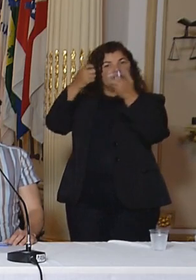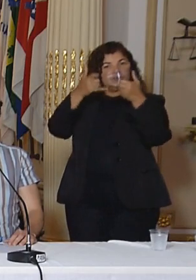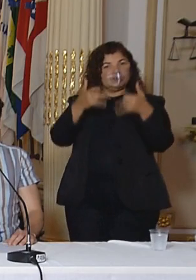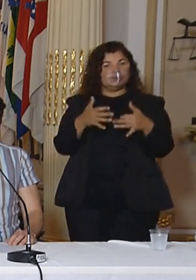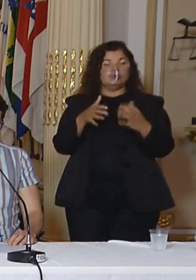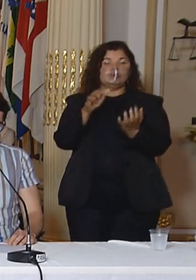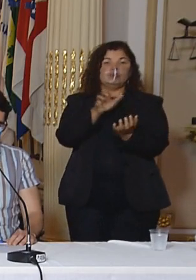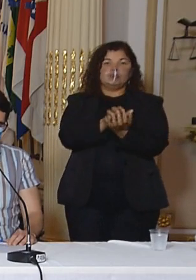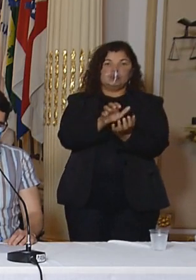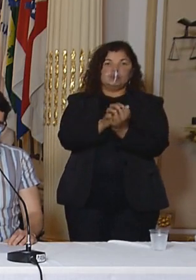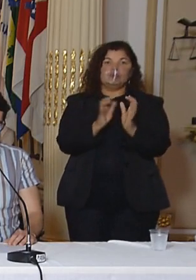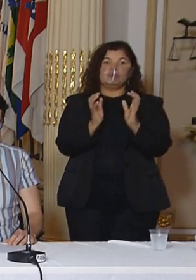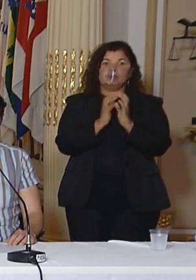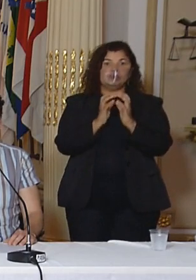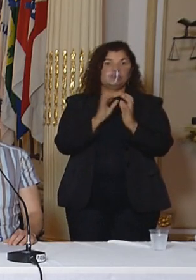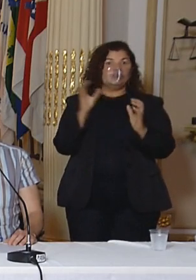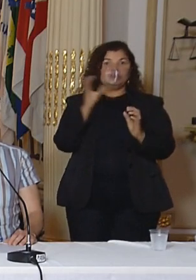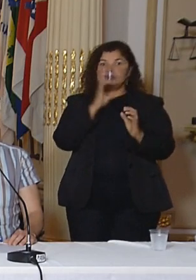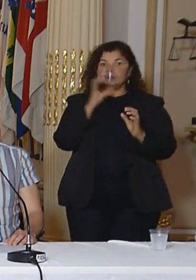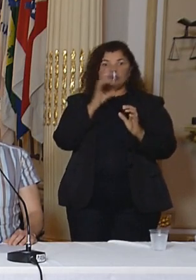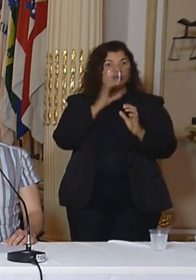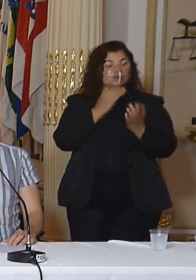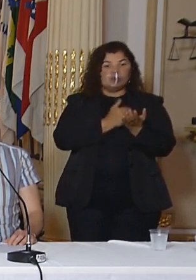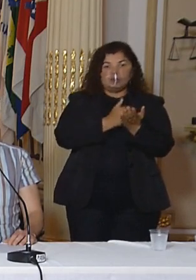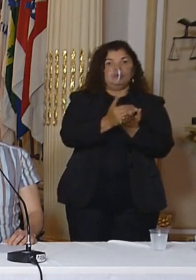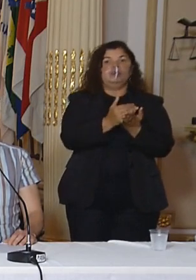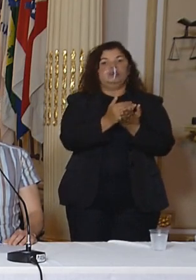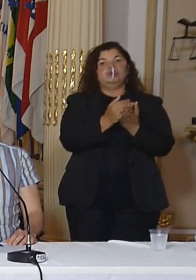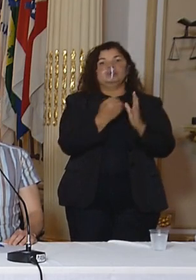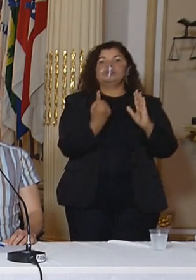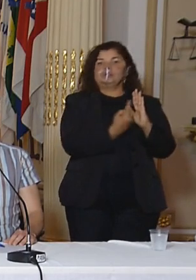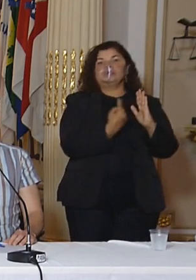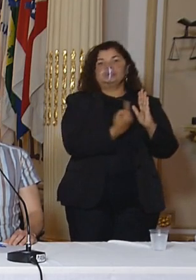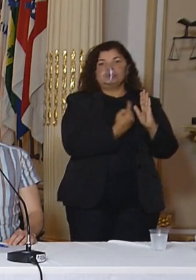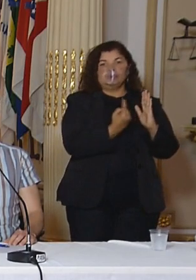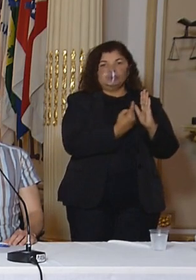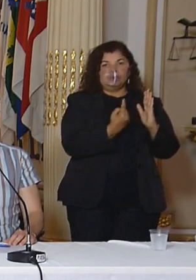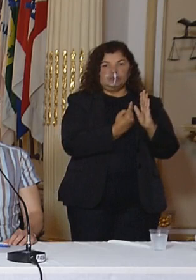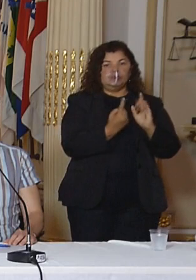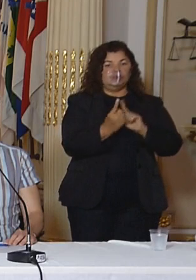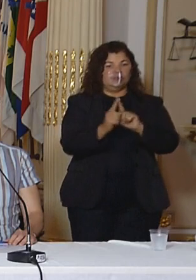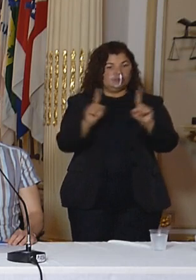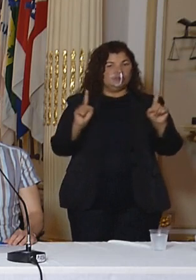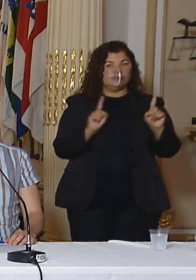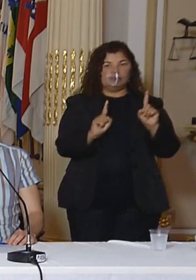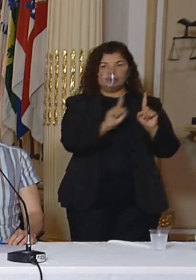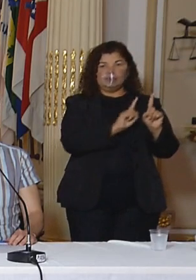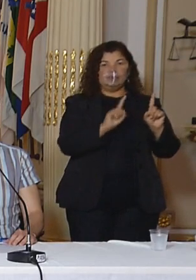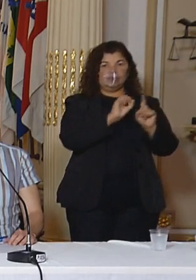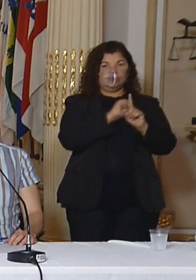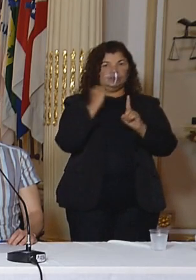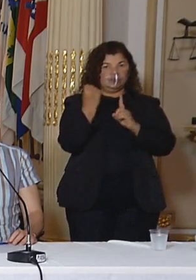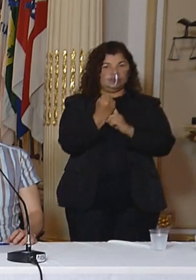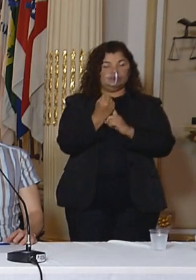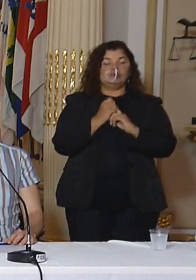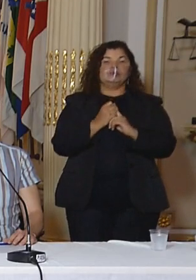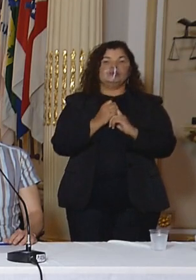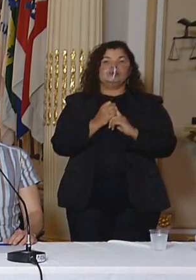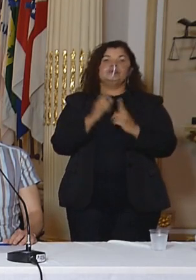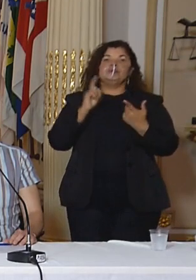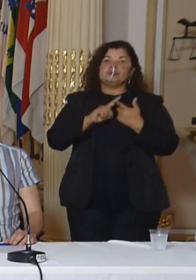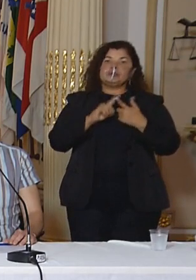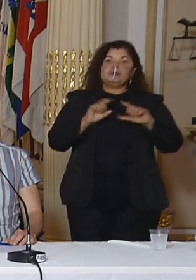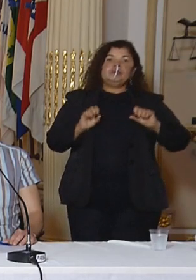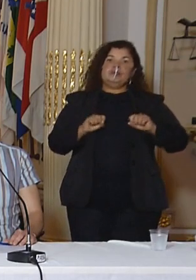estado de Pernambuco estiveram entre os estados que primeiro tomaram medidas de isolamento e distanciamento social. Mas, em paralelo a isso, um